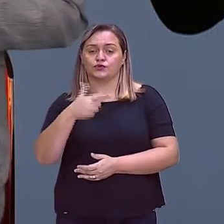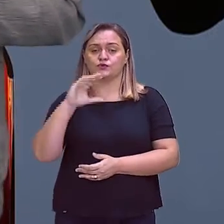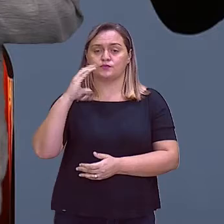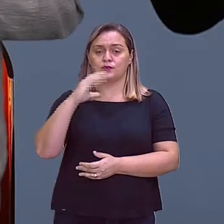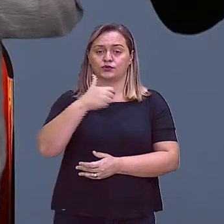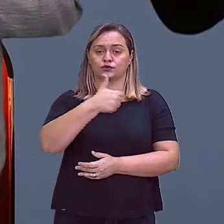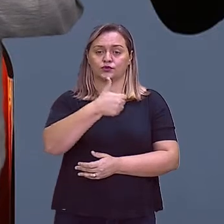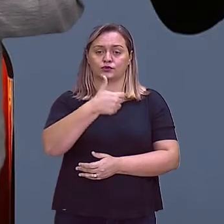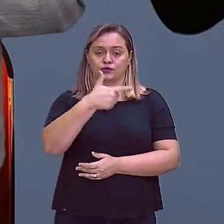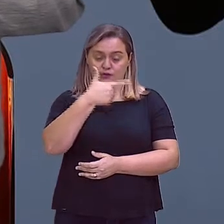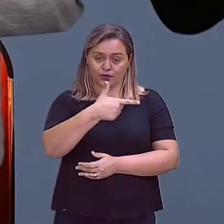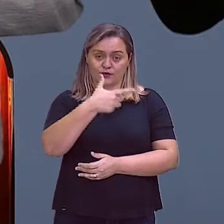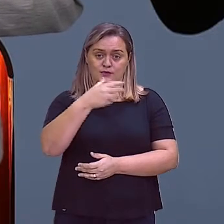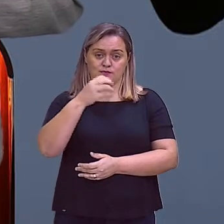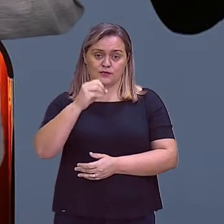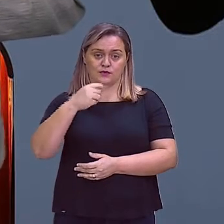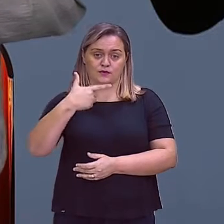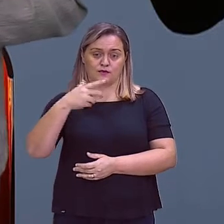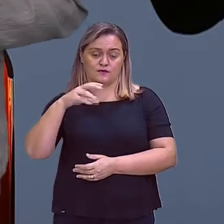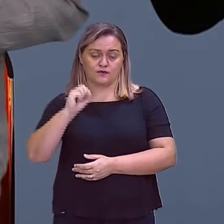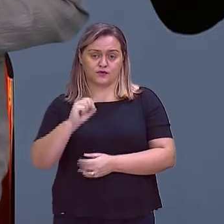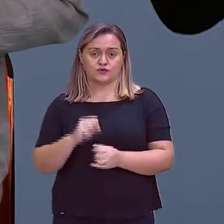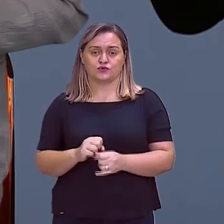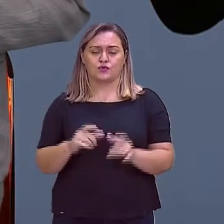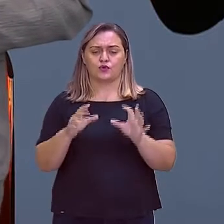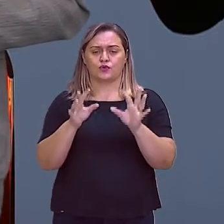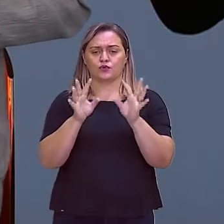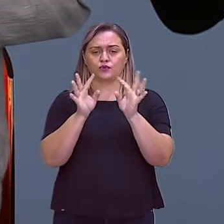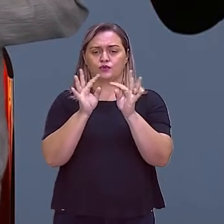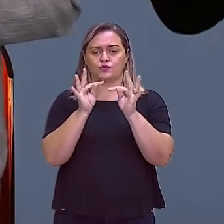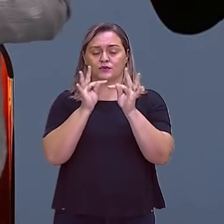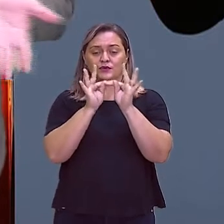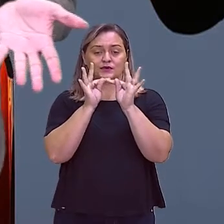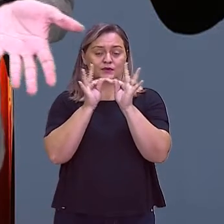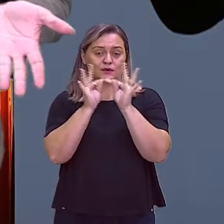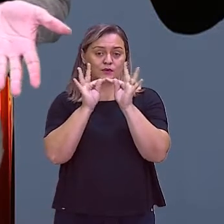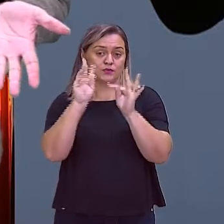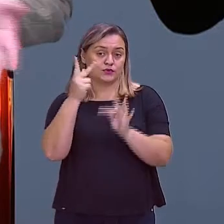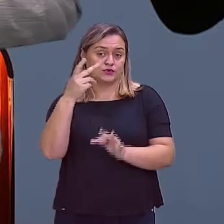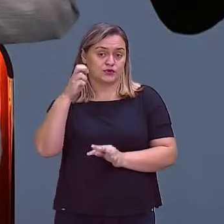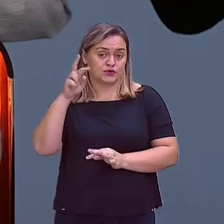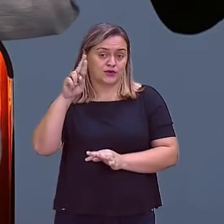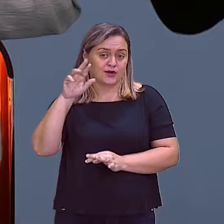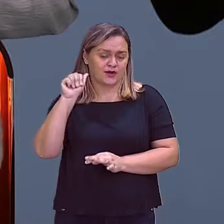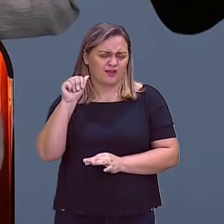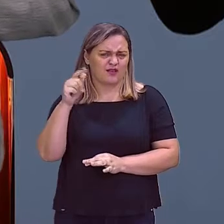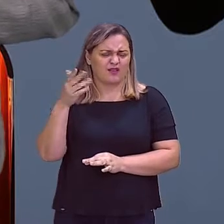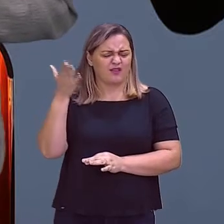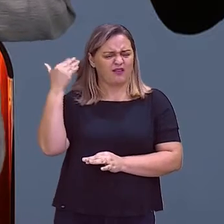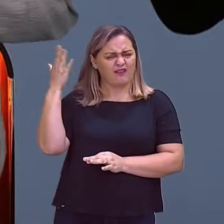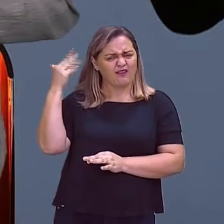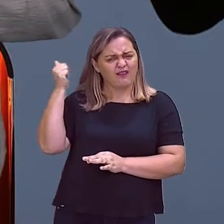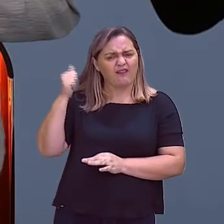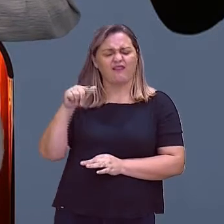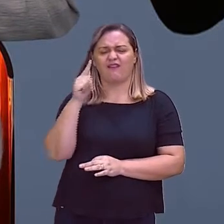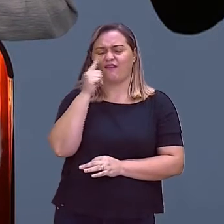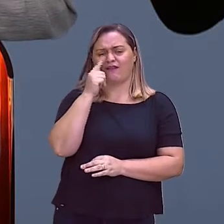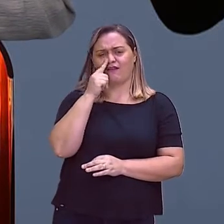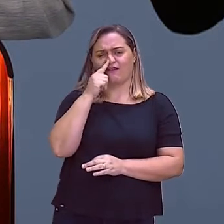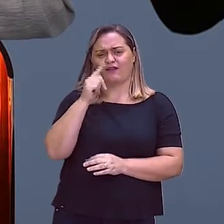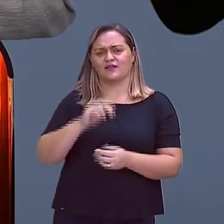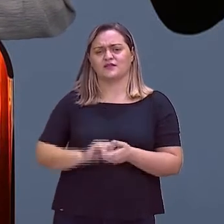2020, no Templo de Hera, nas ruínas de Olímpia, na Grécia, claro. E a primeira fase